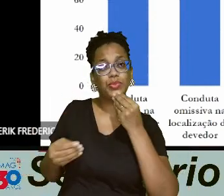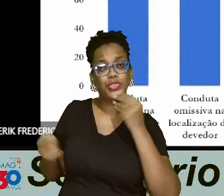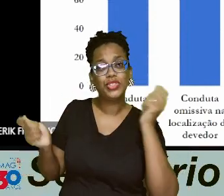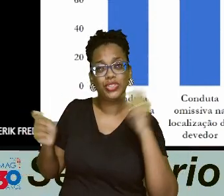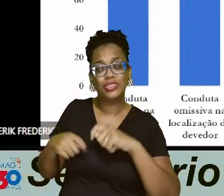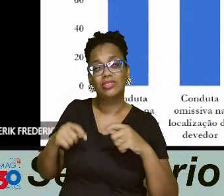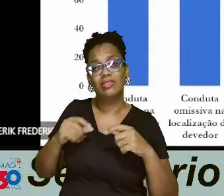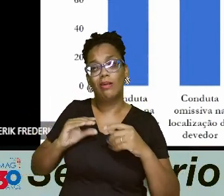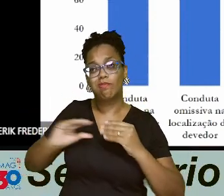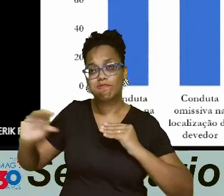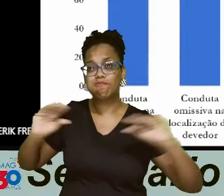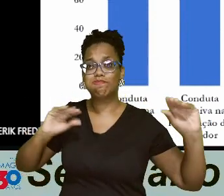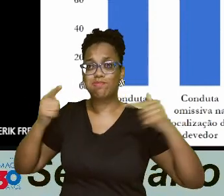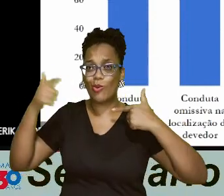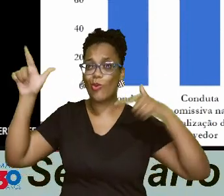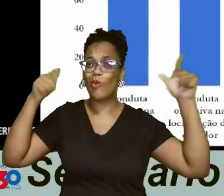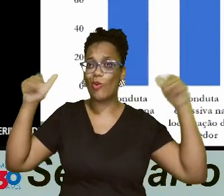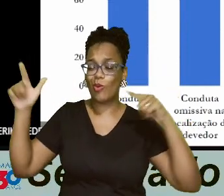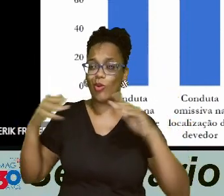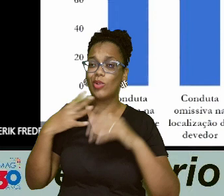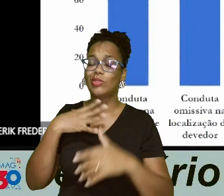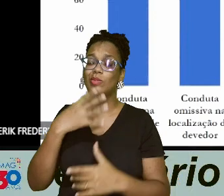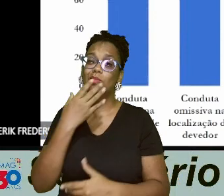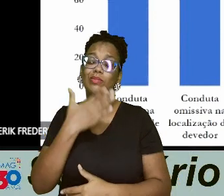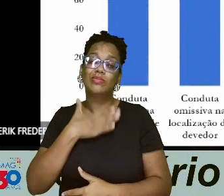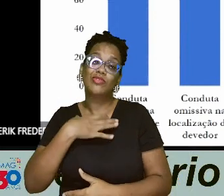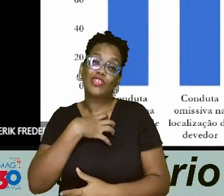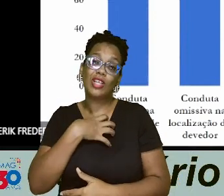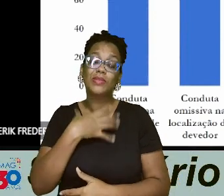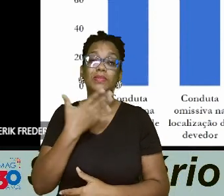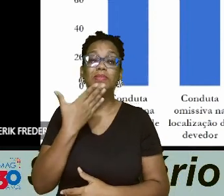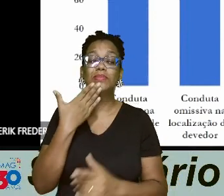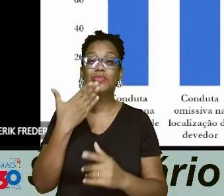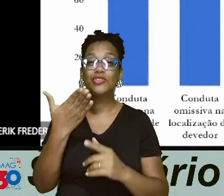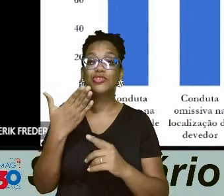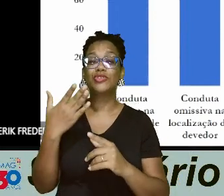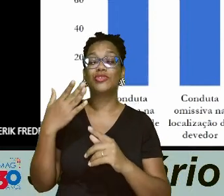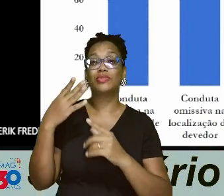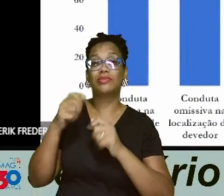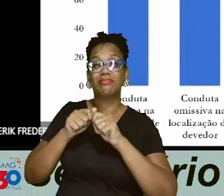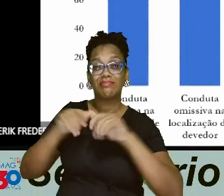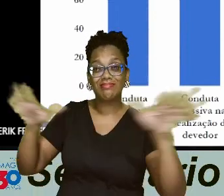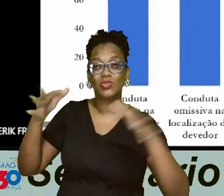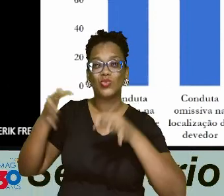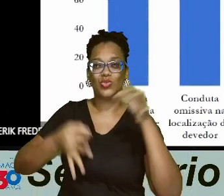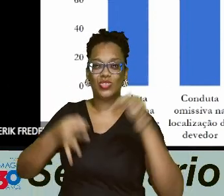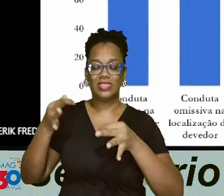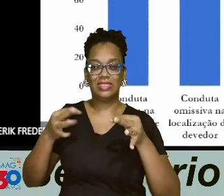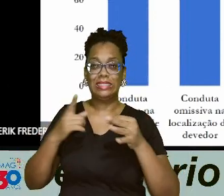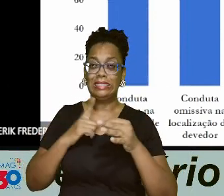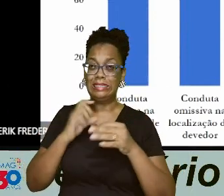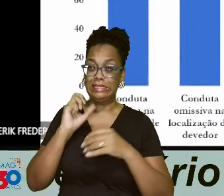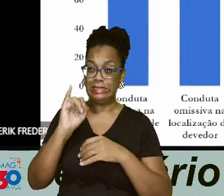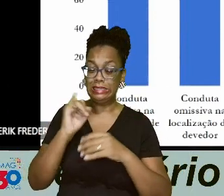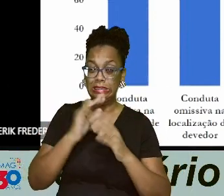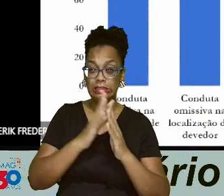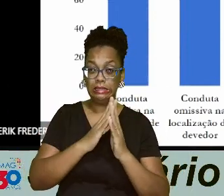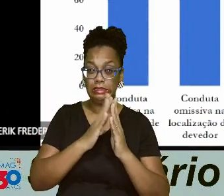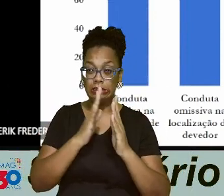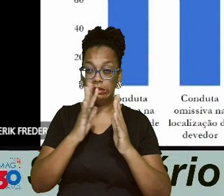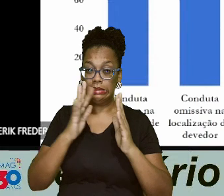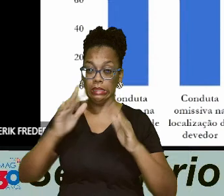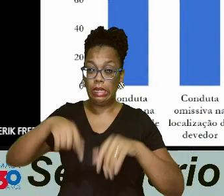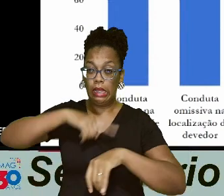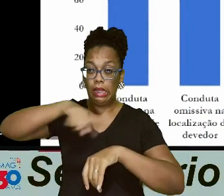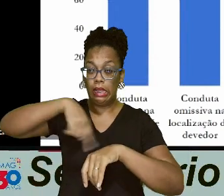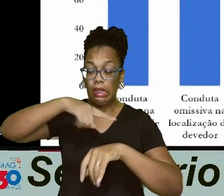alocados em outros modos de distribuição de justiça. Então, se ela dura muito tempo sem essa eficiência,